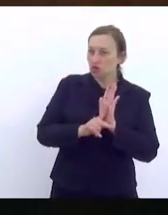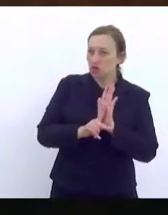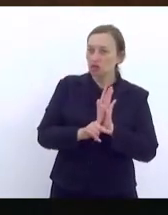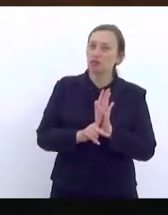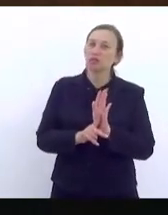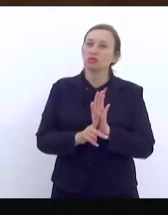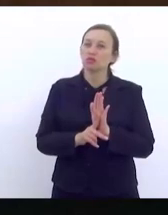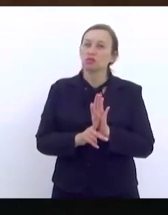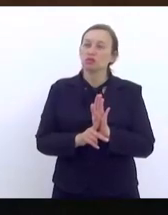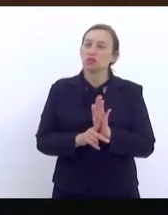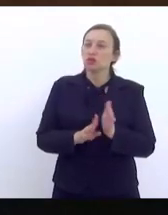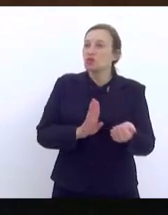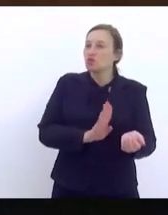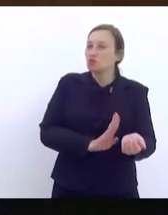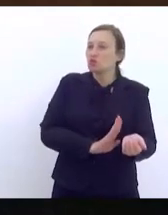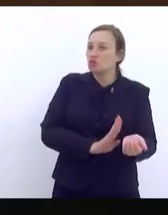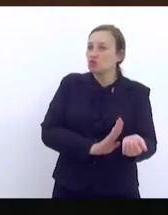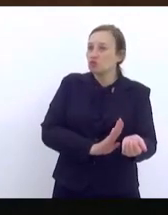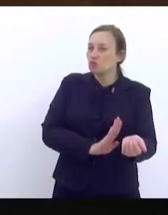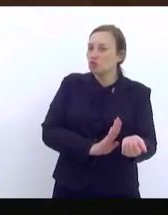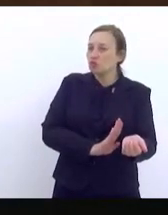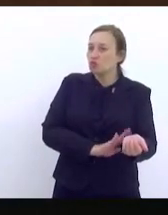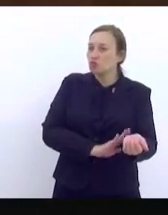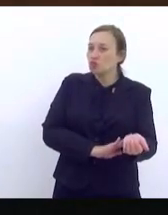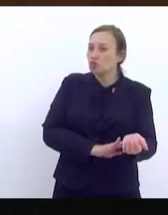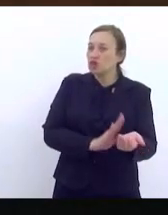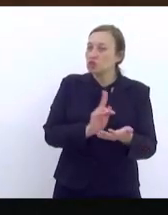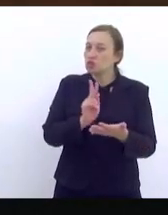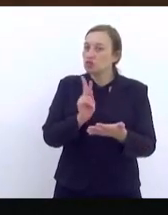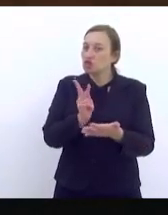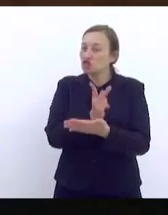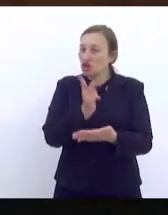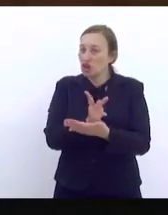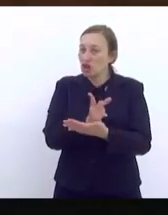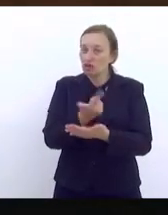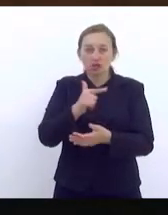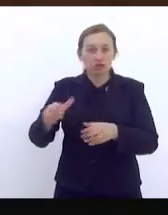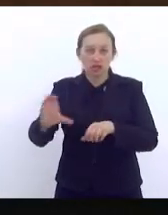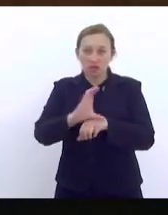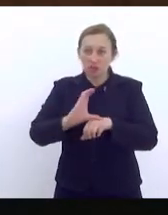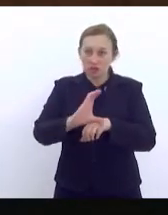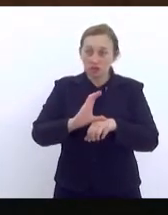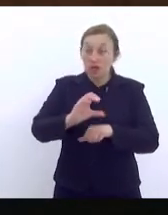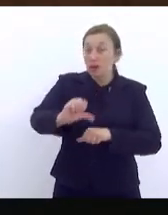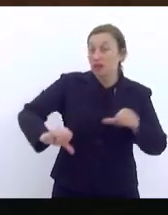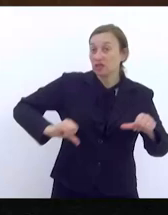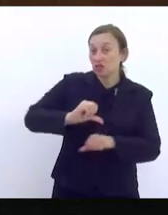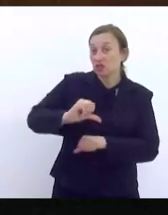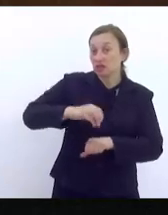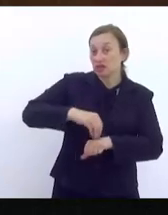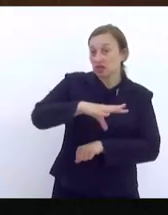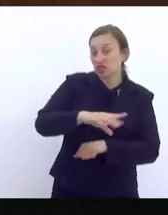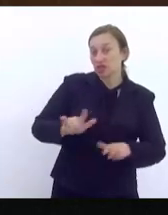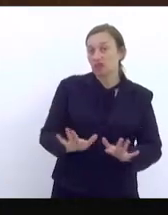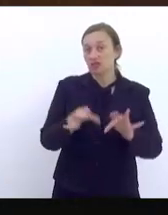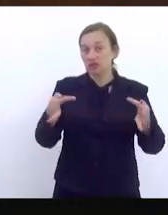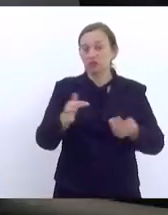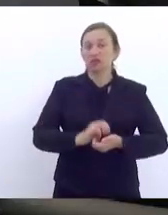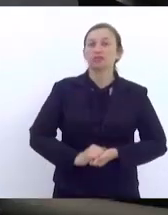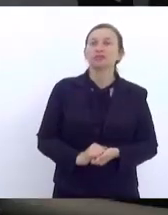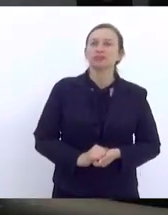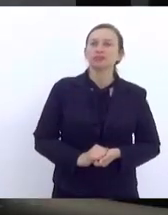razão de um vício de inconstitucionalidade parecida ccj pela inconstitucionalidade e pela transformação indicação simples